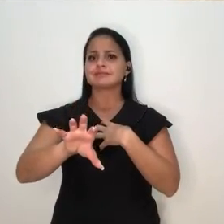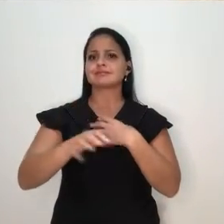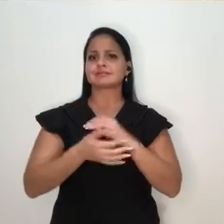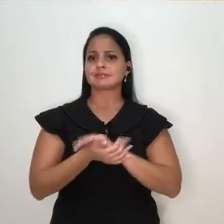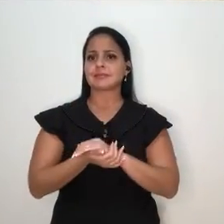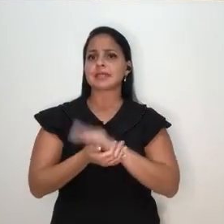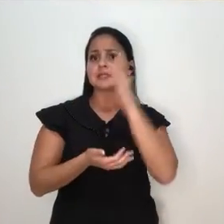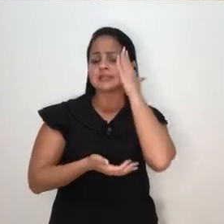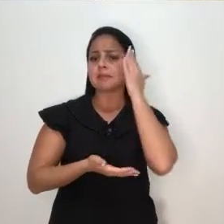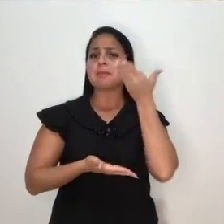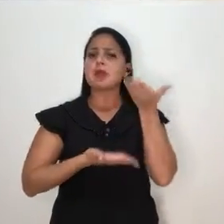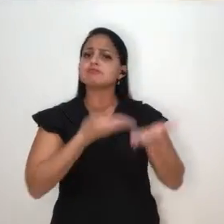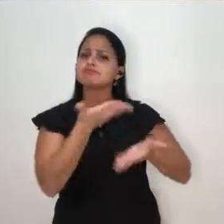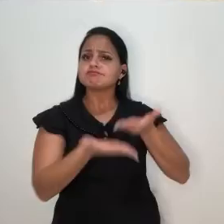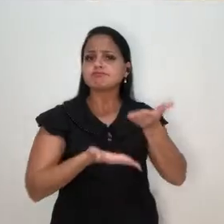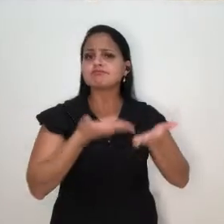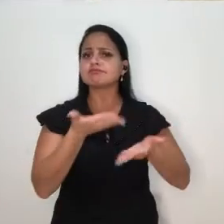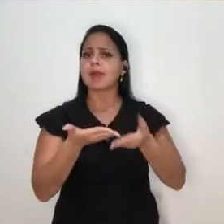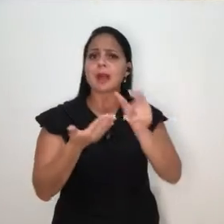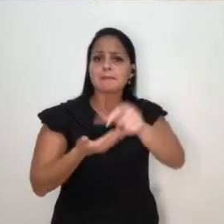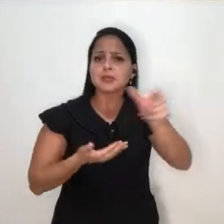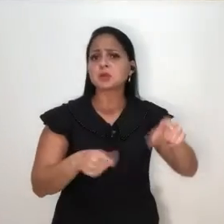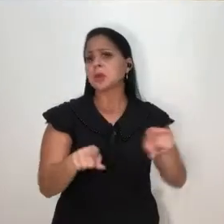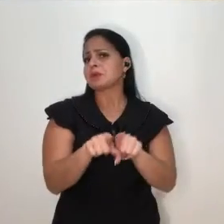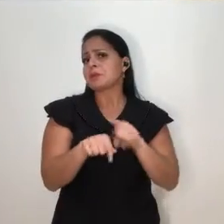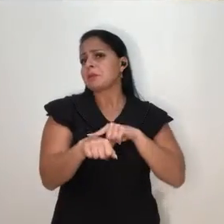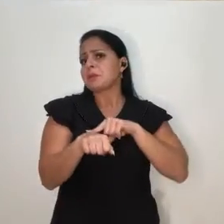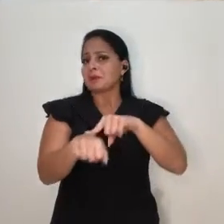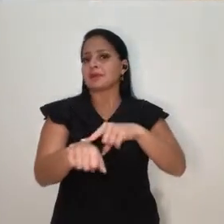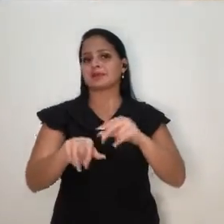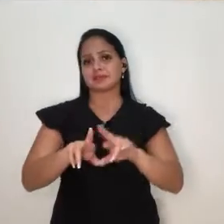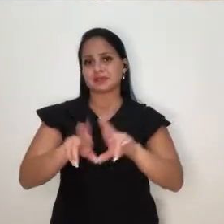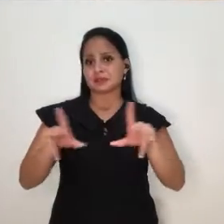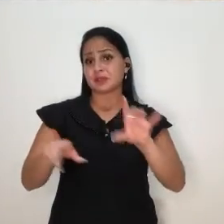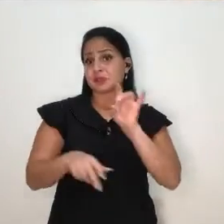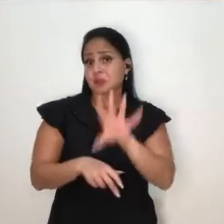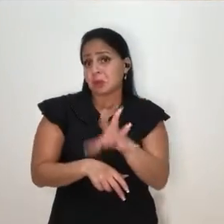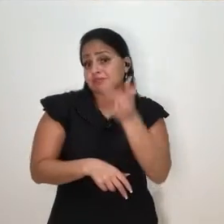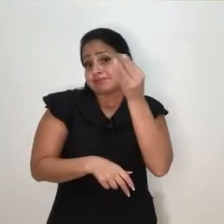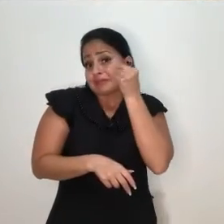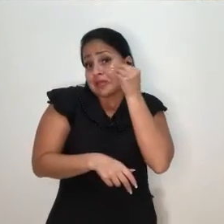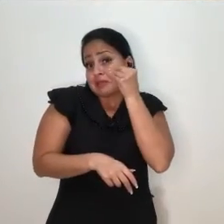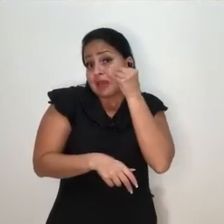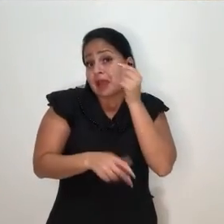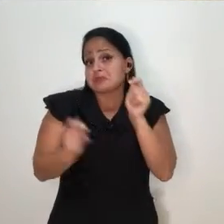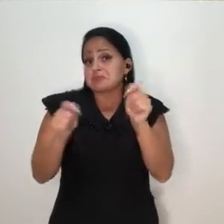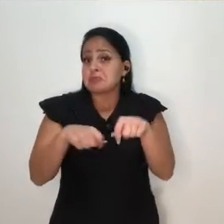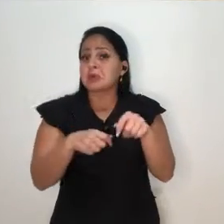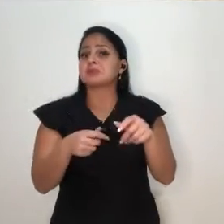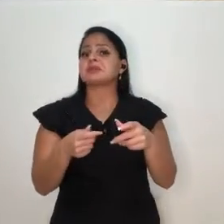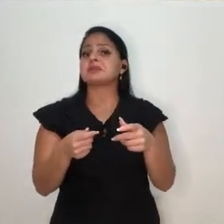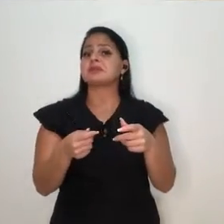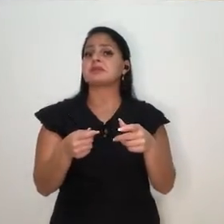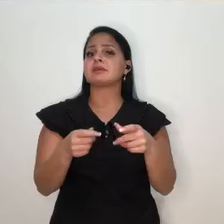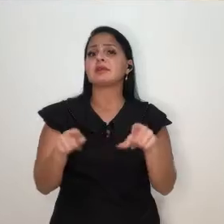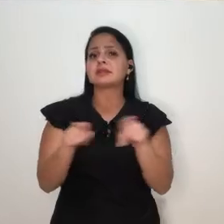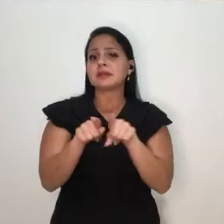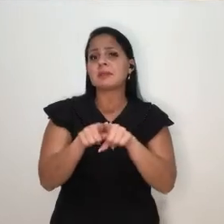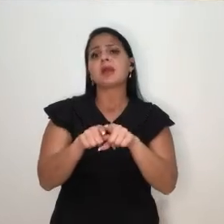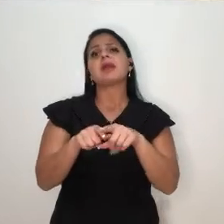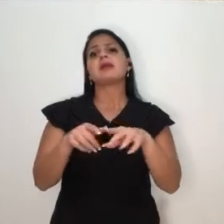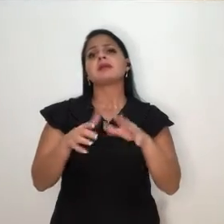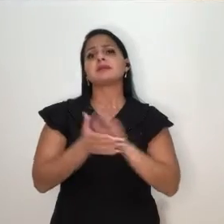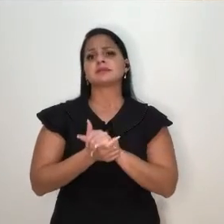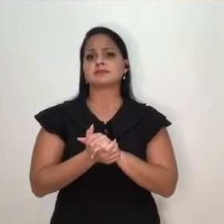lidar com pessoas e situações diferentes, né? Isso só testa a sua flexibilidade e